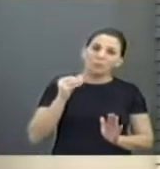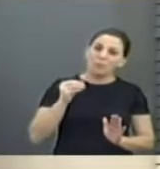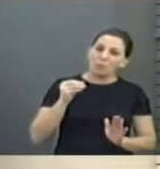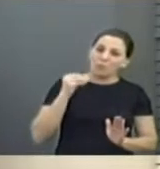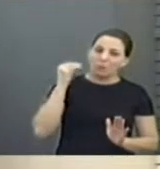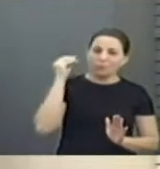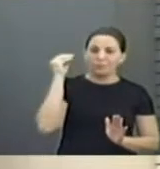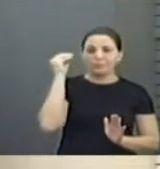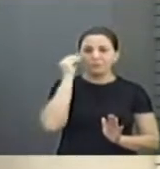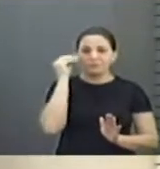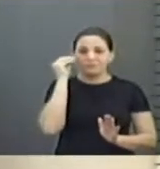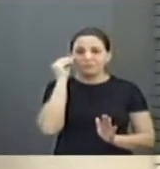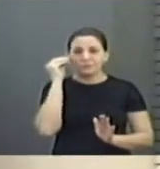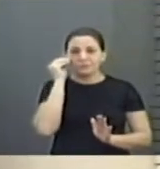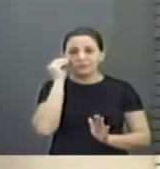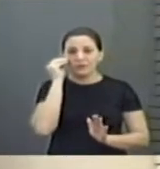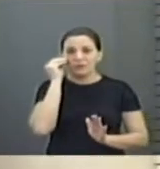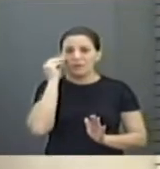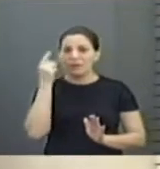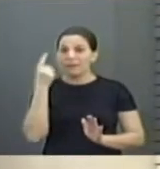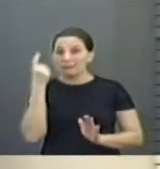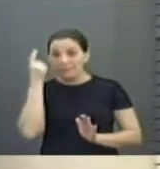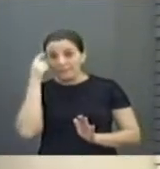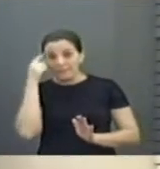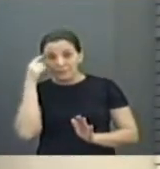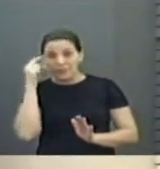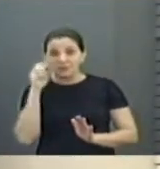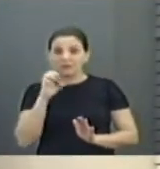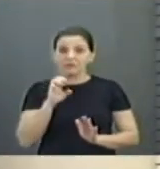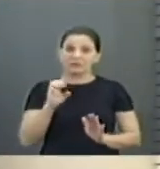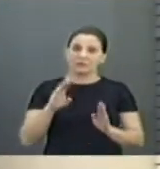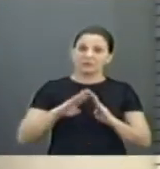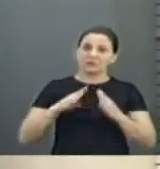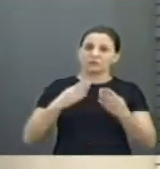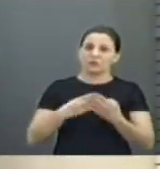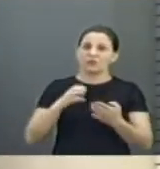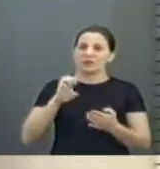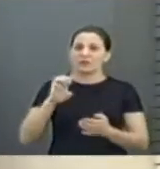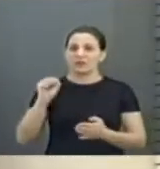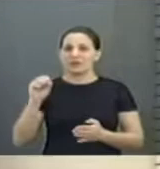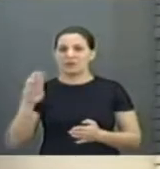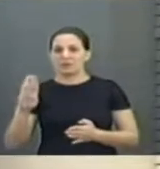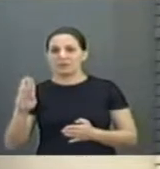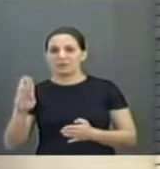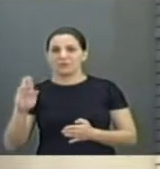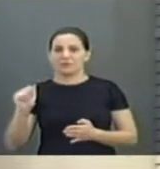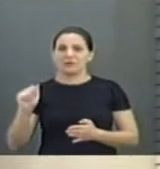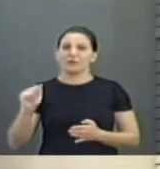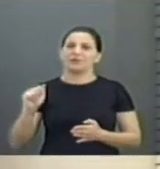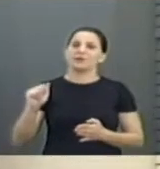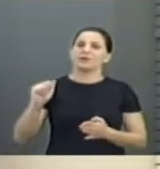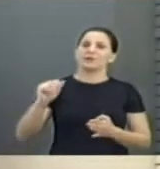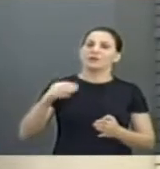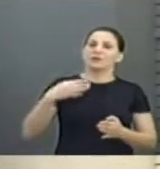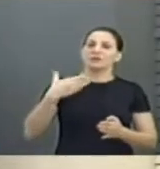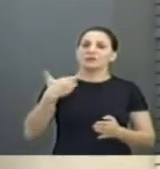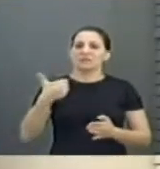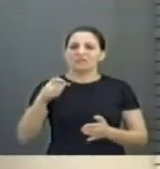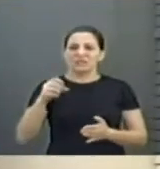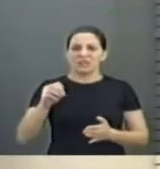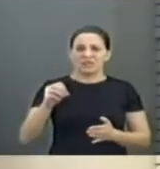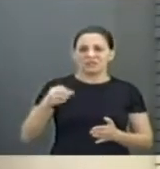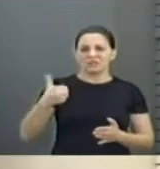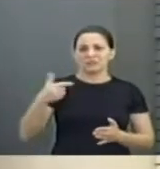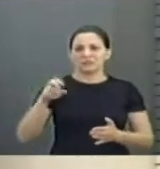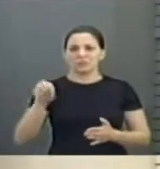imaginem a situação, por exemplo, no IEBA, 100, 150, 200, 400 pessoas dormindo